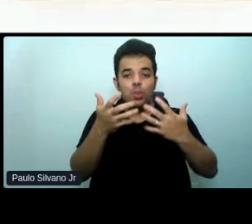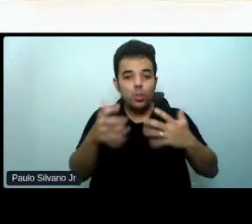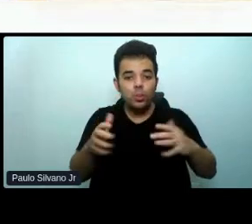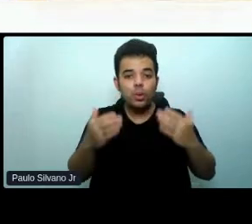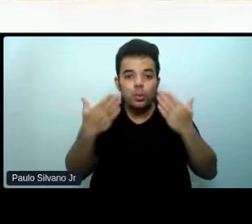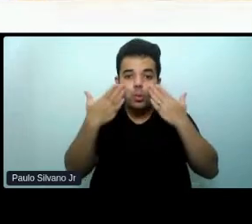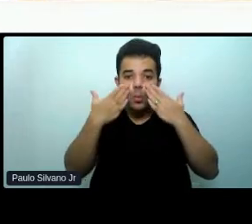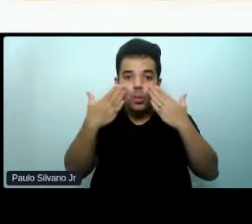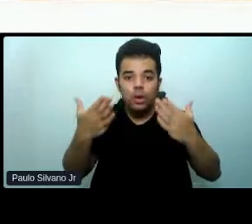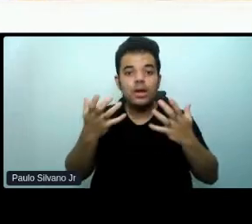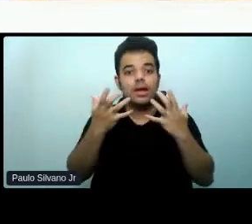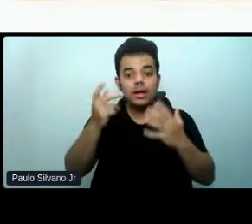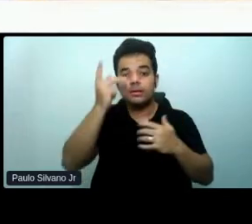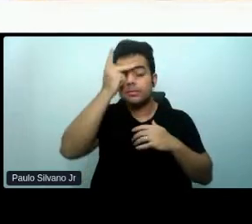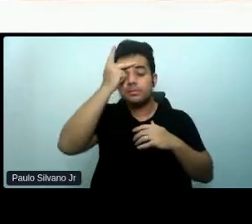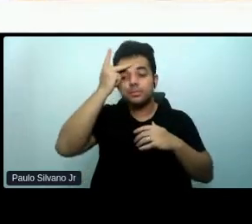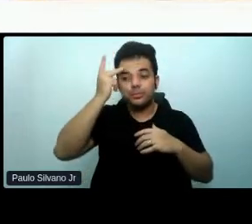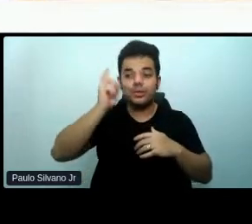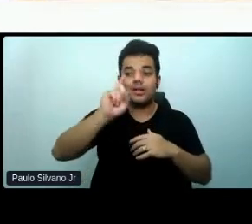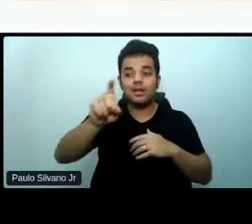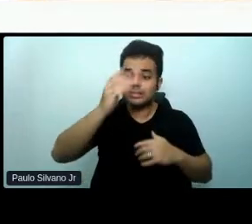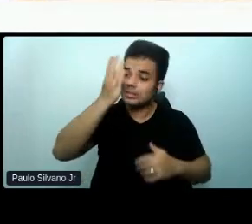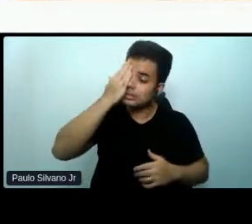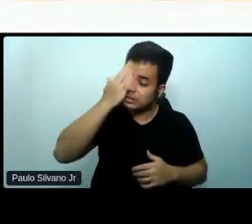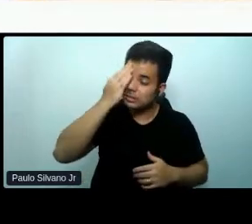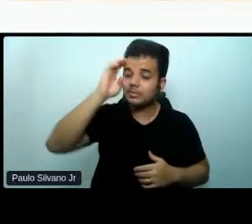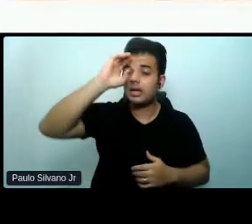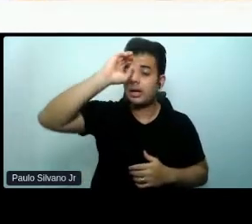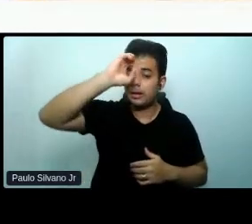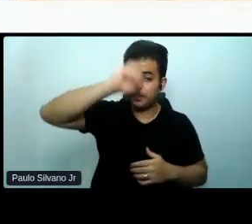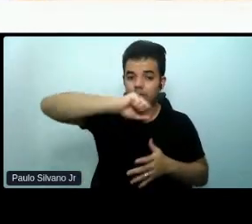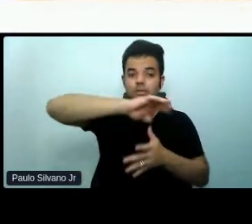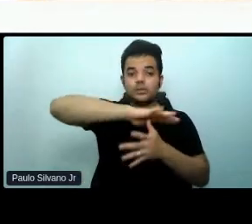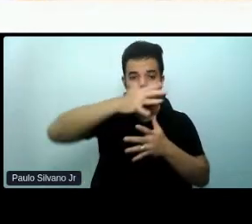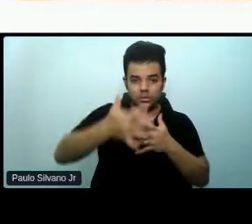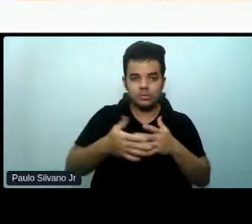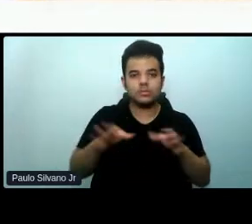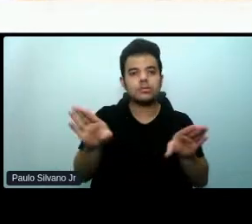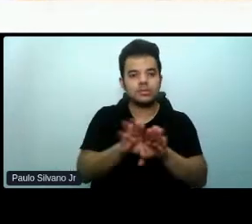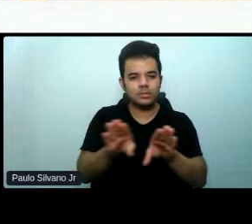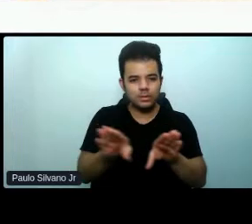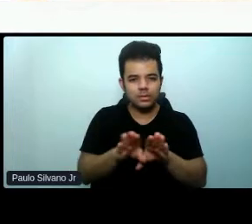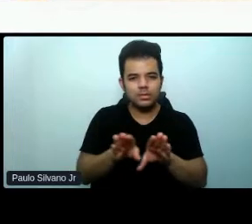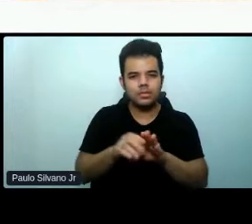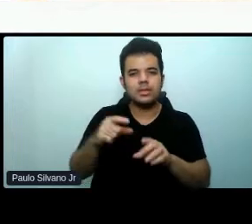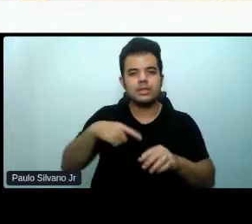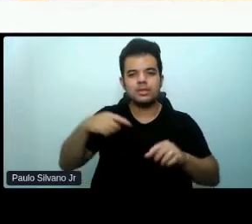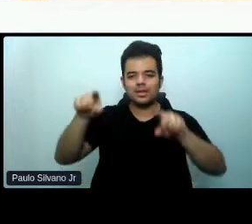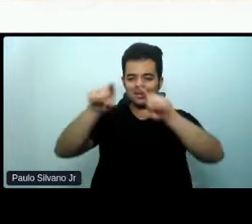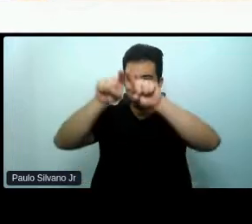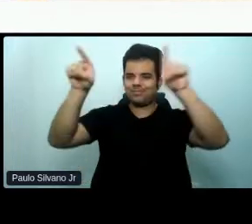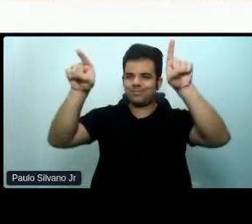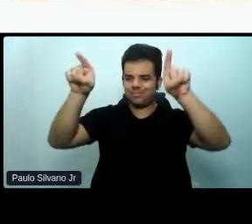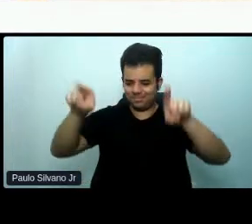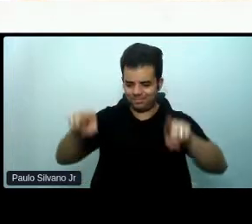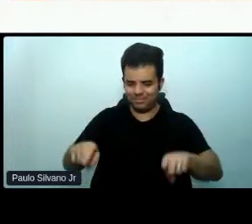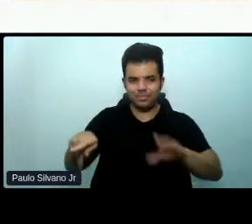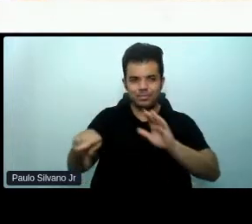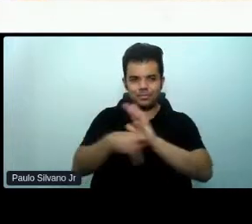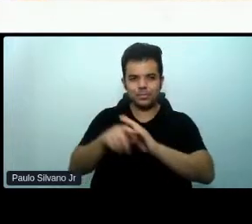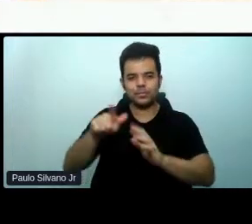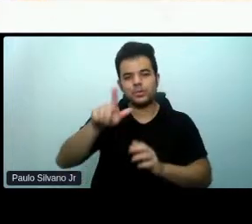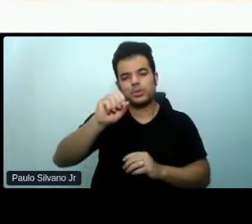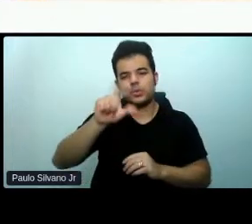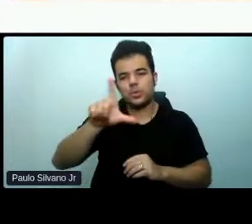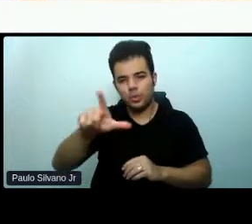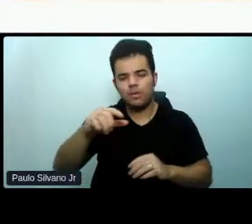eles querem que o pessoal saiba, né? Libras. A Gol fez também um totem ali para que